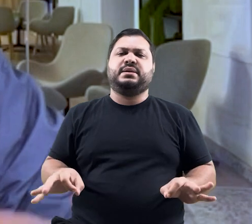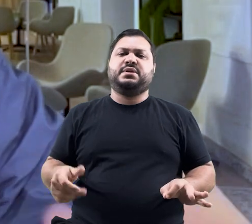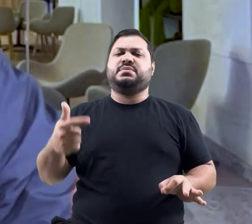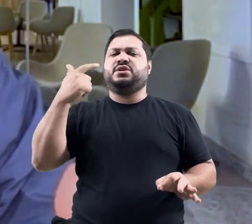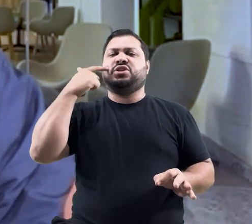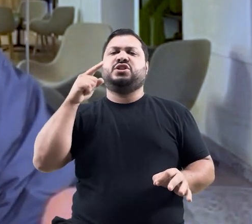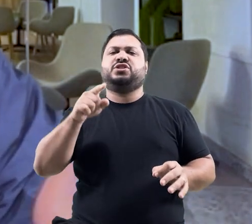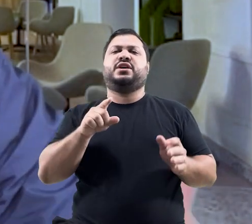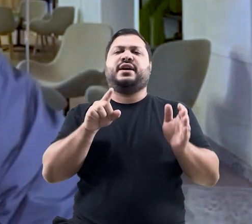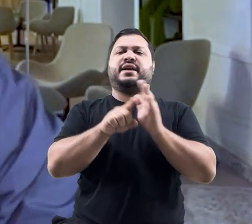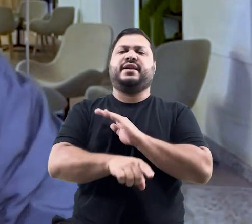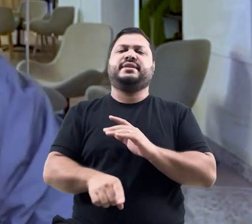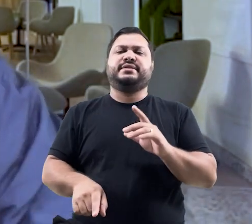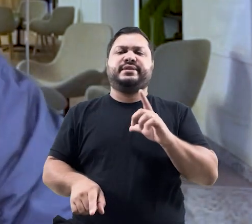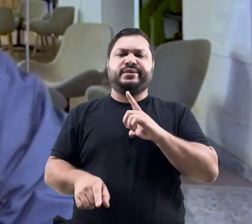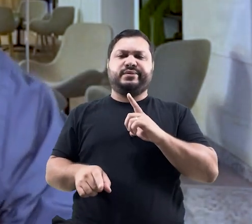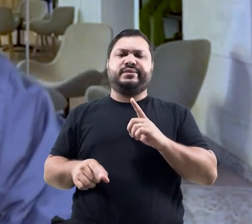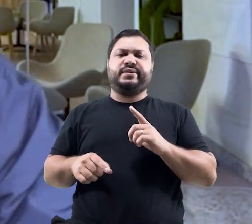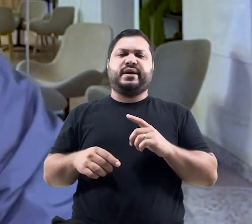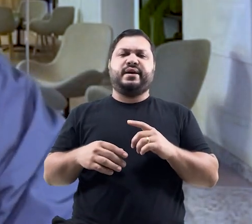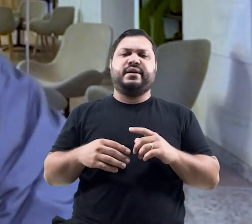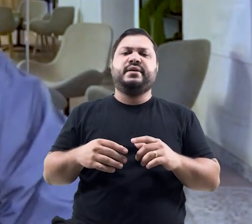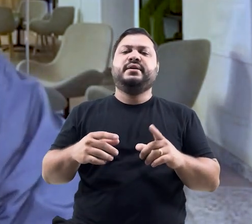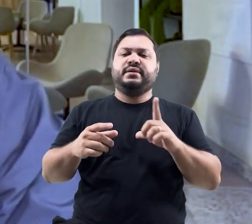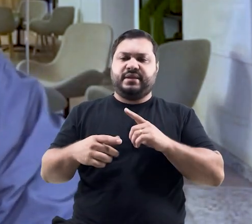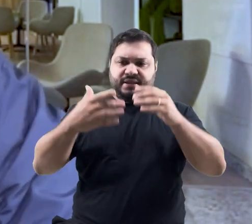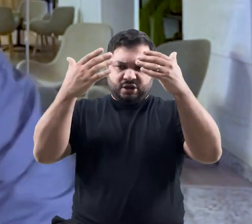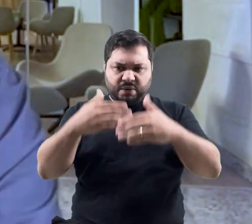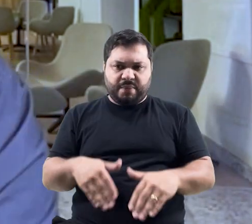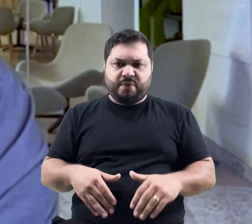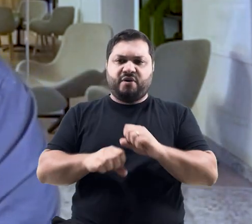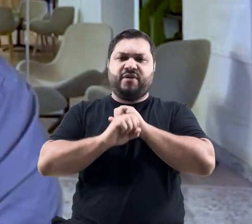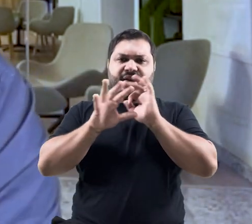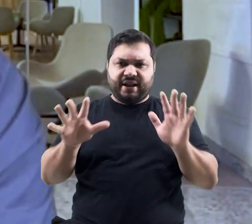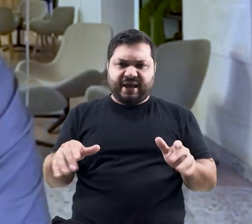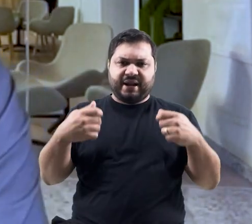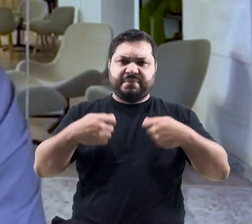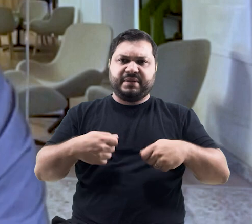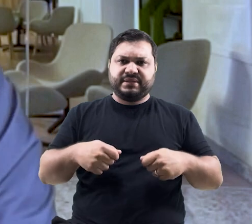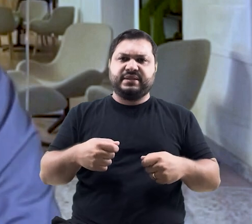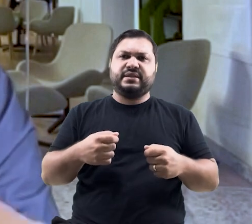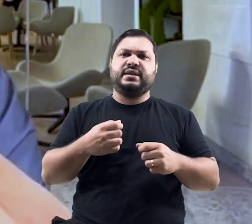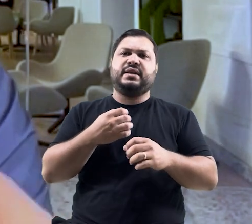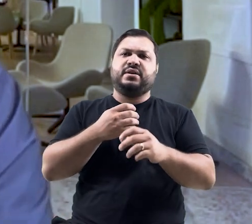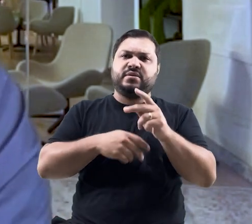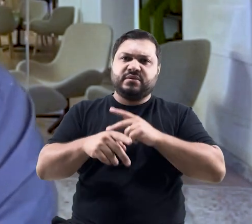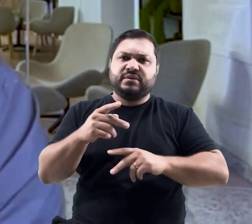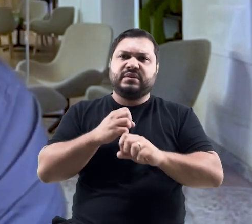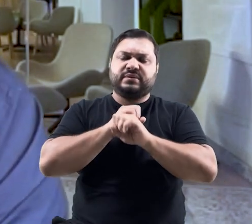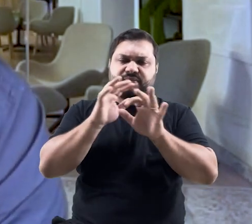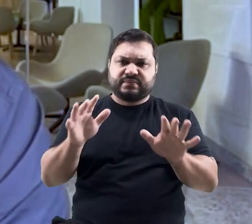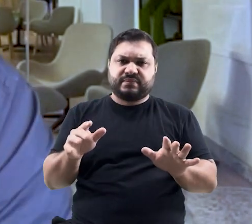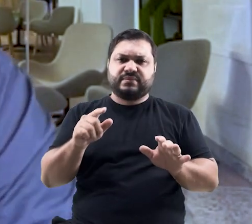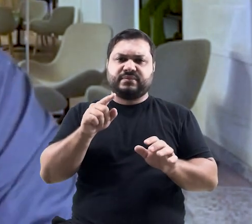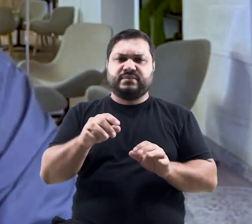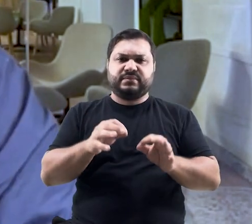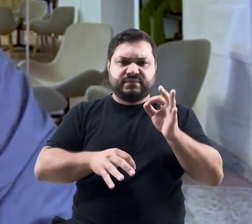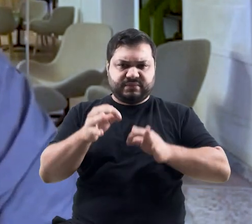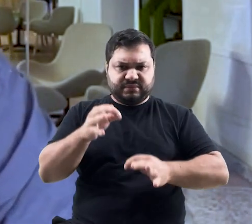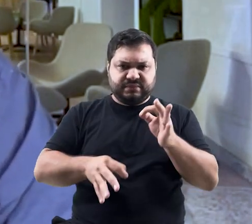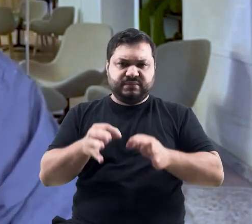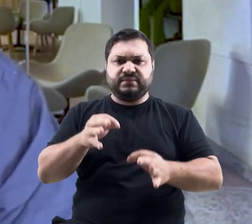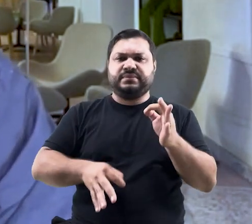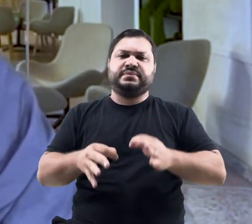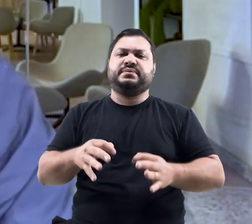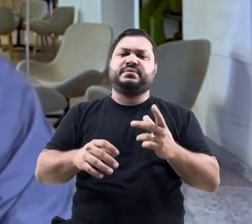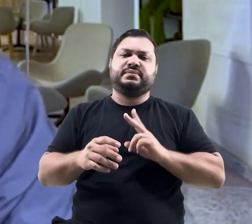Não é simplesmente achar que a questão está com mais de um gabarito. Tem que ter uma prova muito clara, tem que ter uma comprovação muito clara para